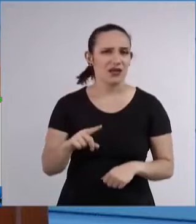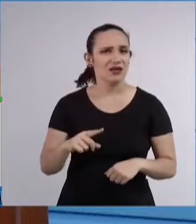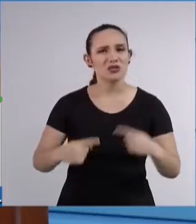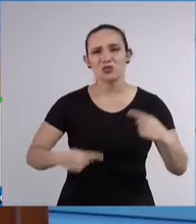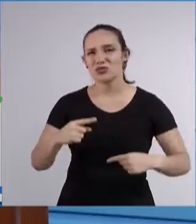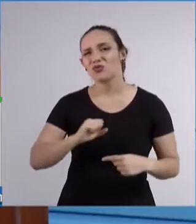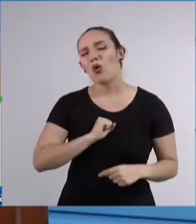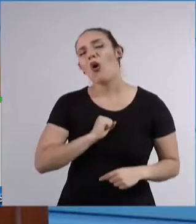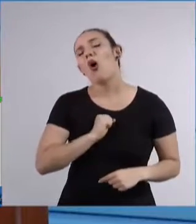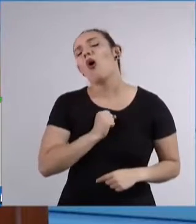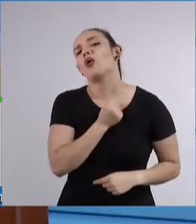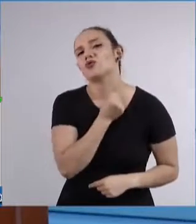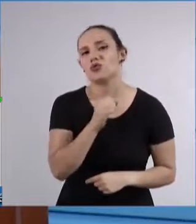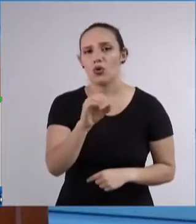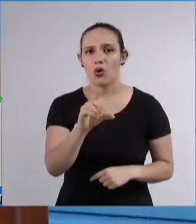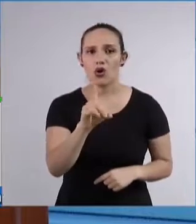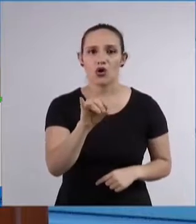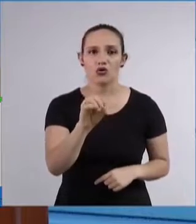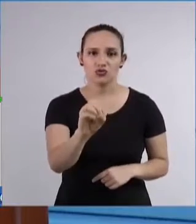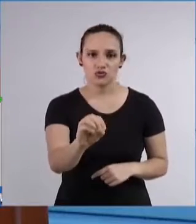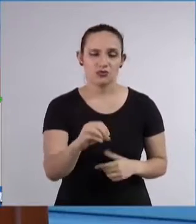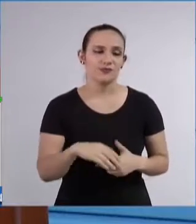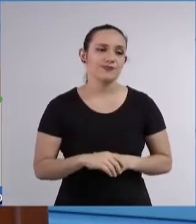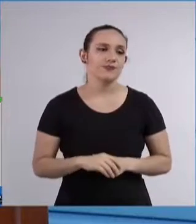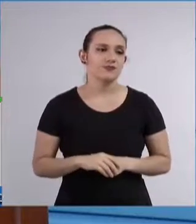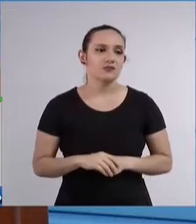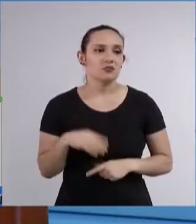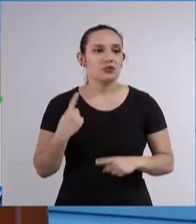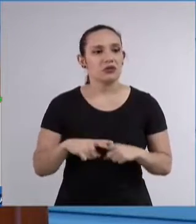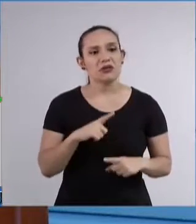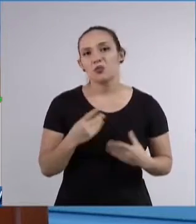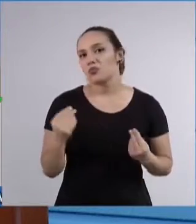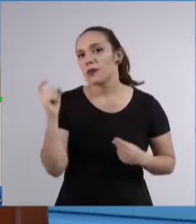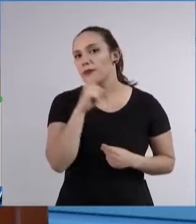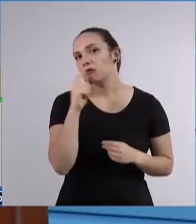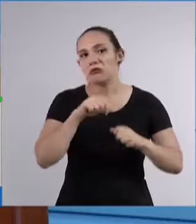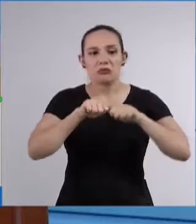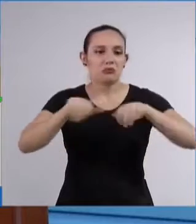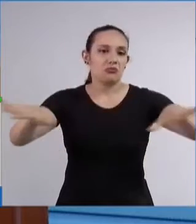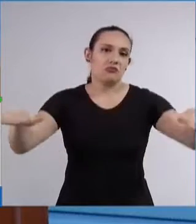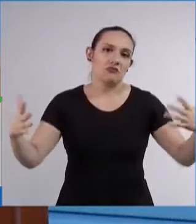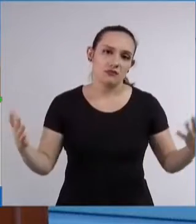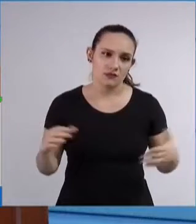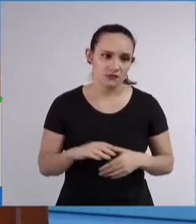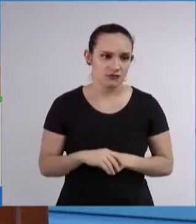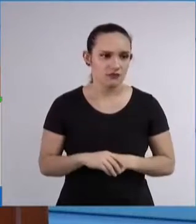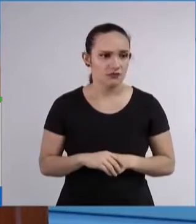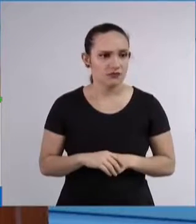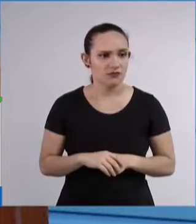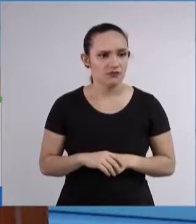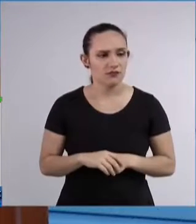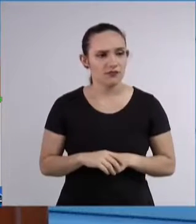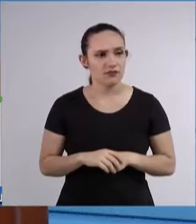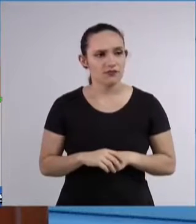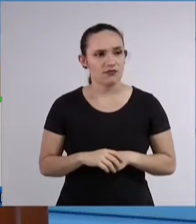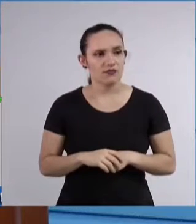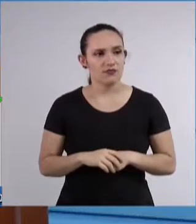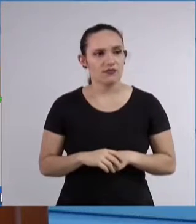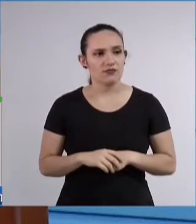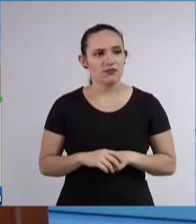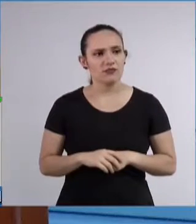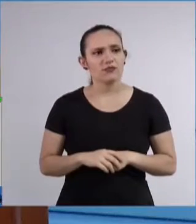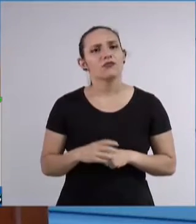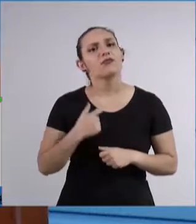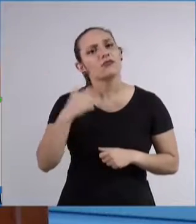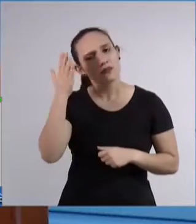ódio, onde a mentira que é colocada, eu falo com certeza que muitos já tiveram